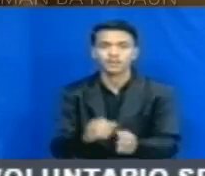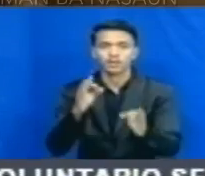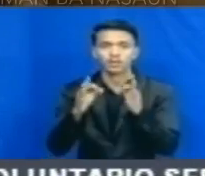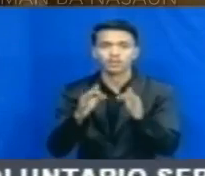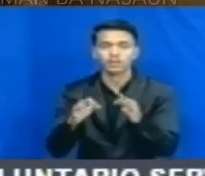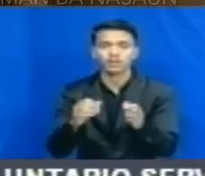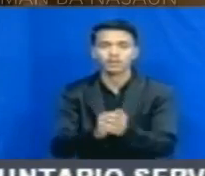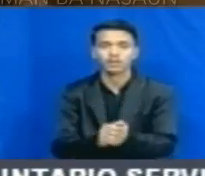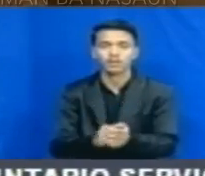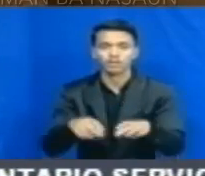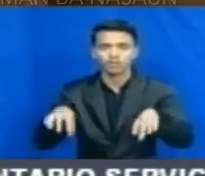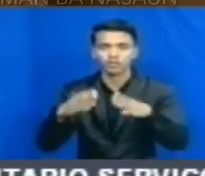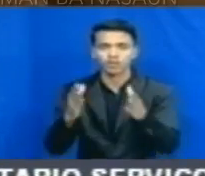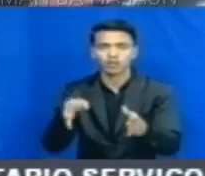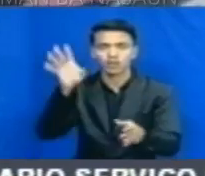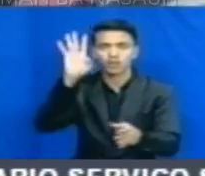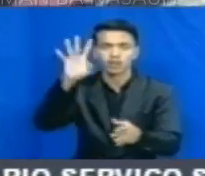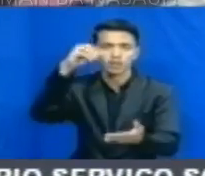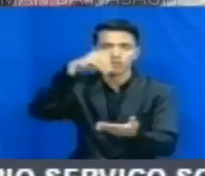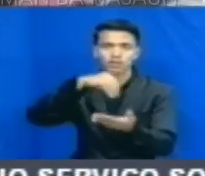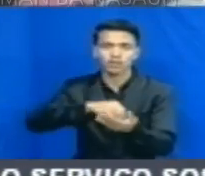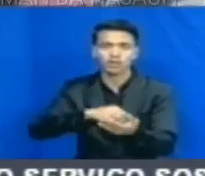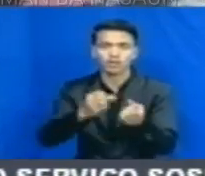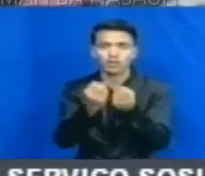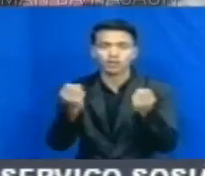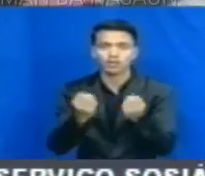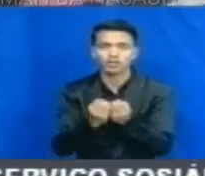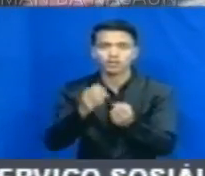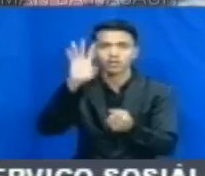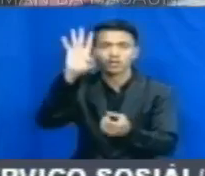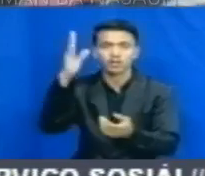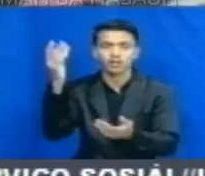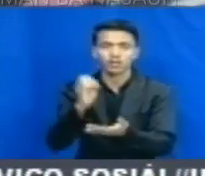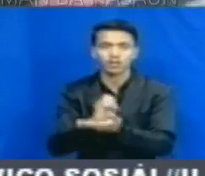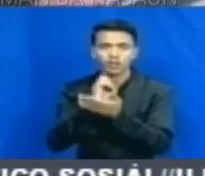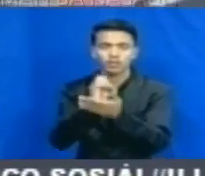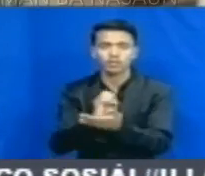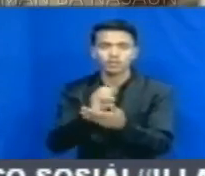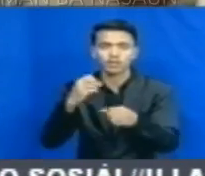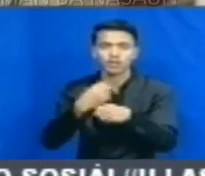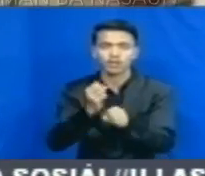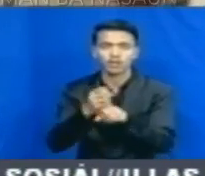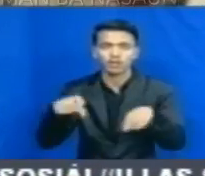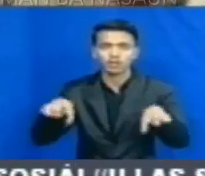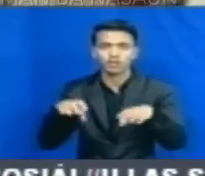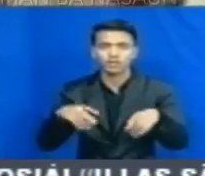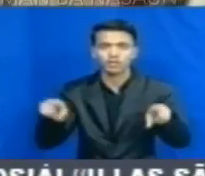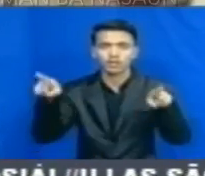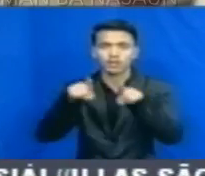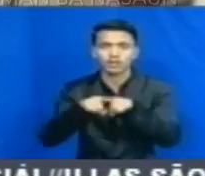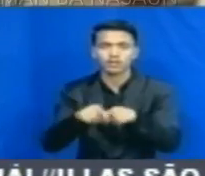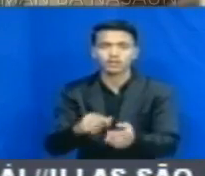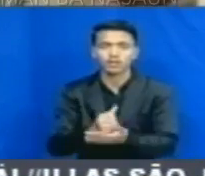Entretanto, o oficial técnico na INHAT nebe destaca iha supresião hat iha wikusi durante o serviço sirahanesan.